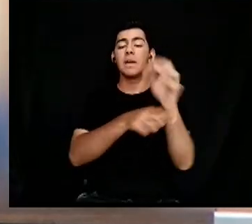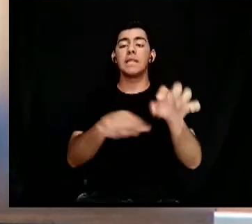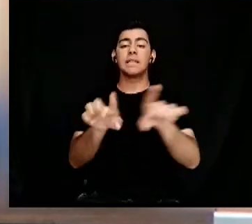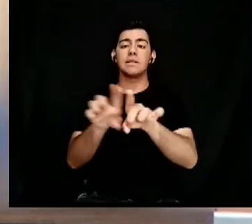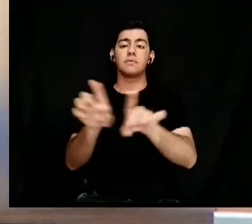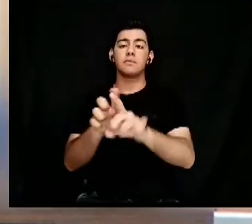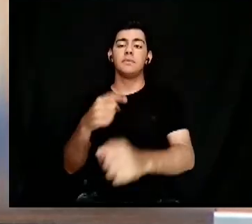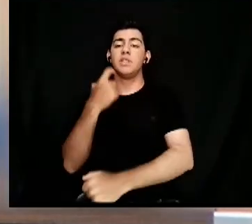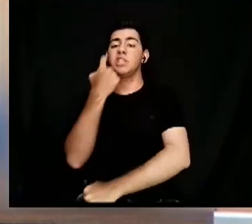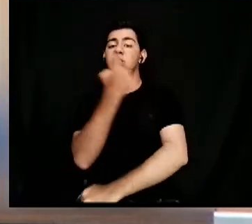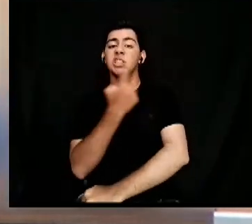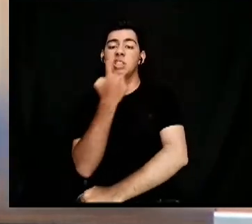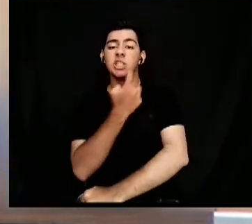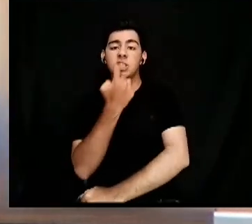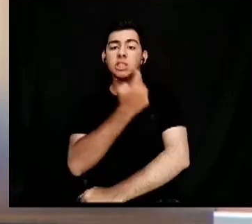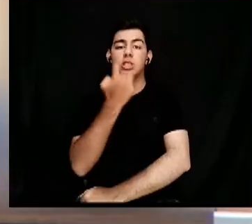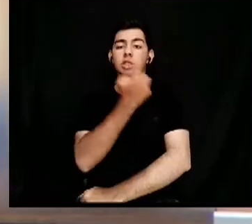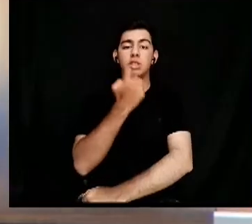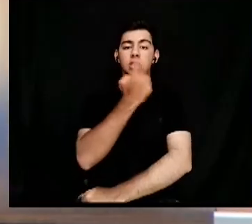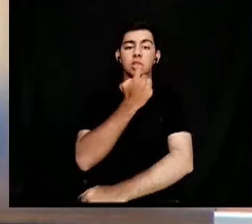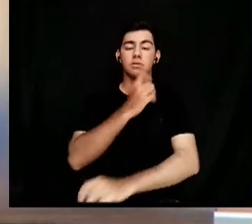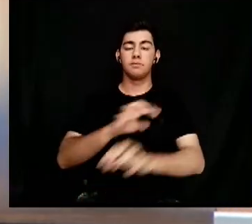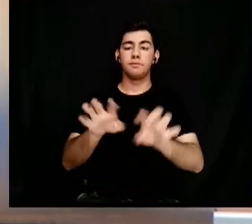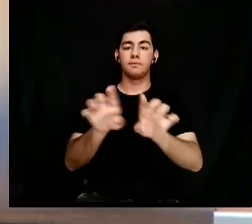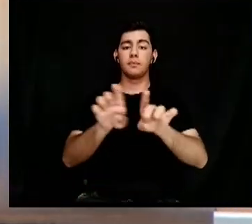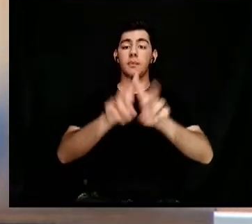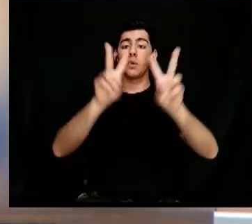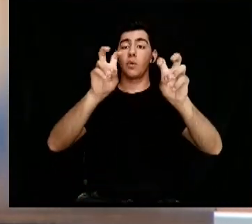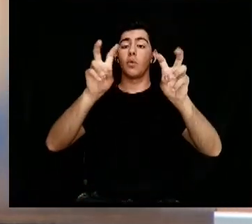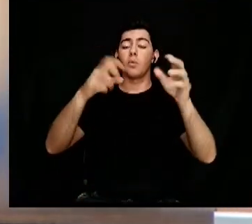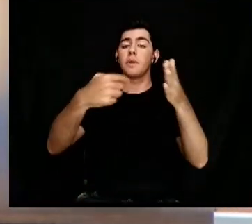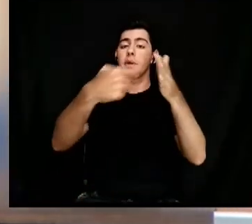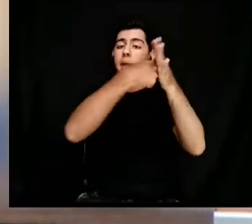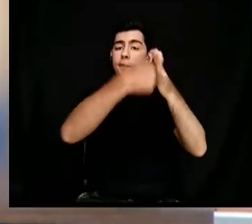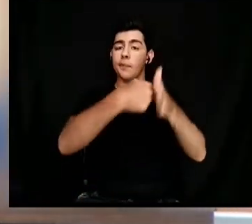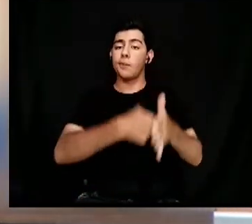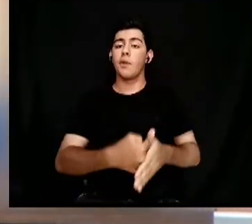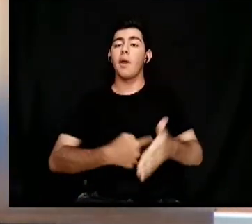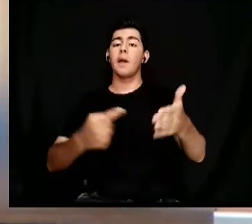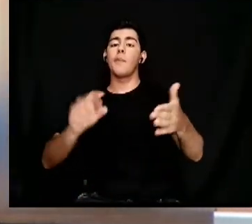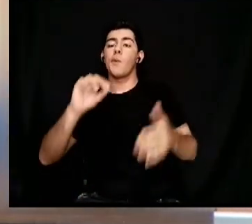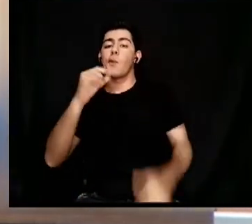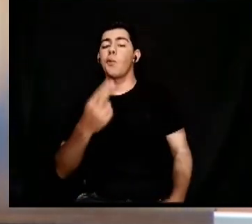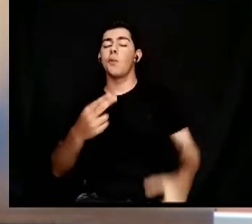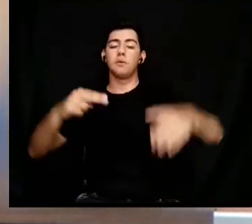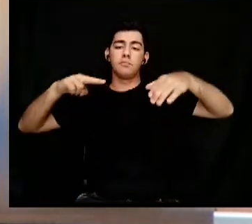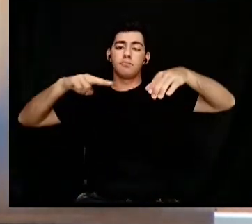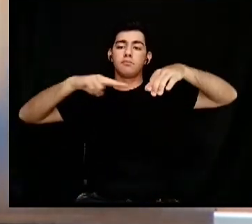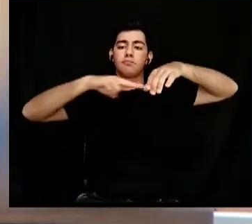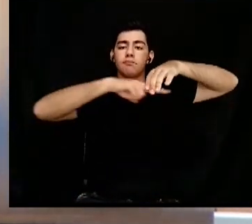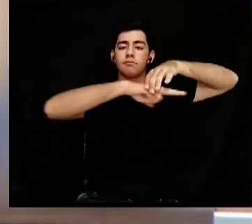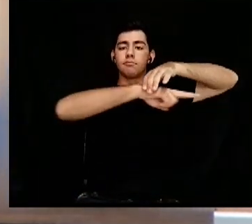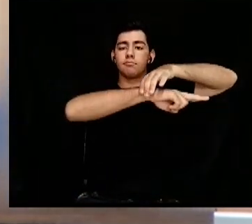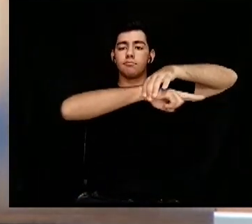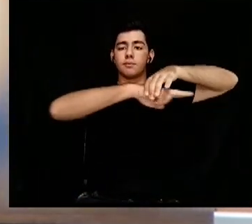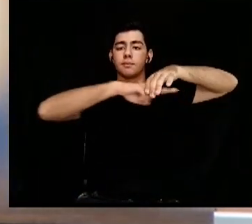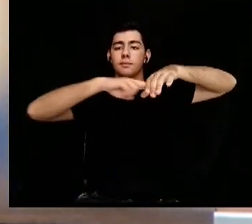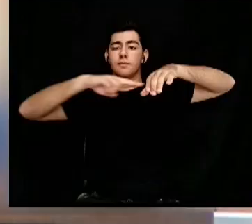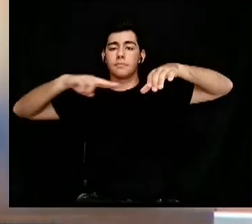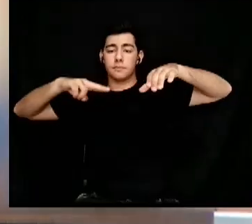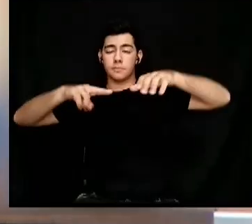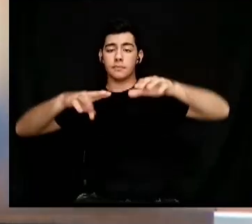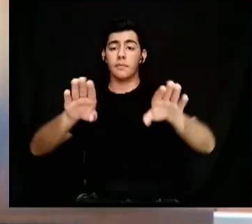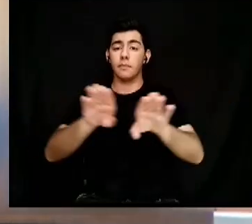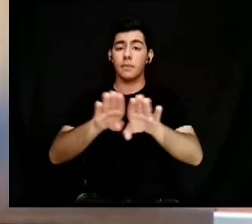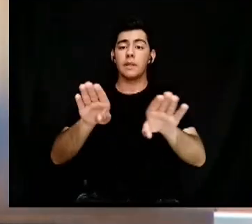gargalo também na questão dos exames, a ressonância magnética, na realização de tomografia. Então, essa